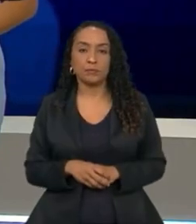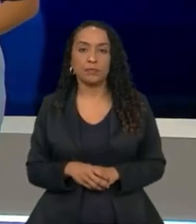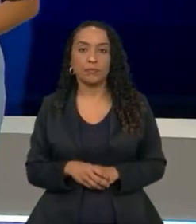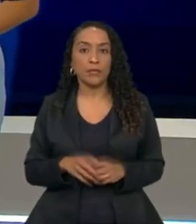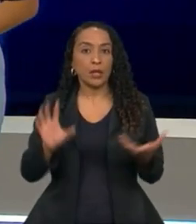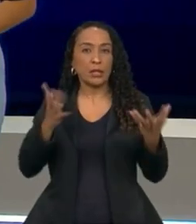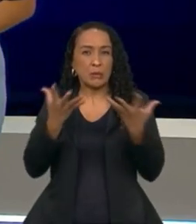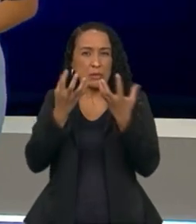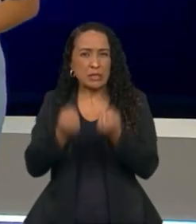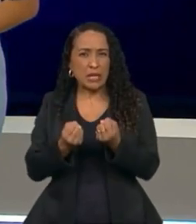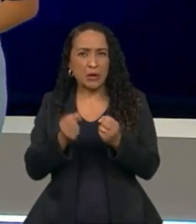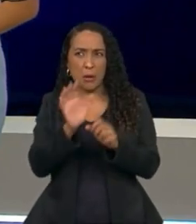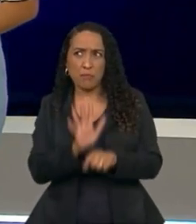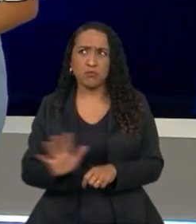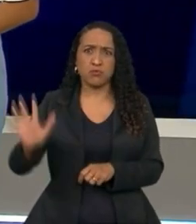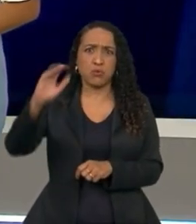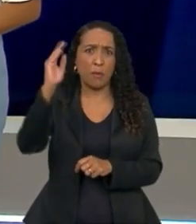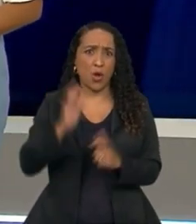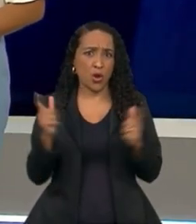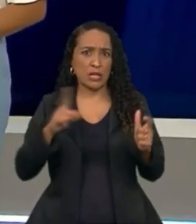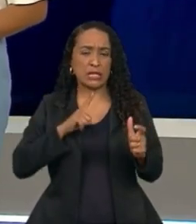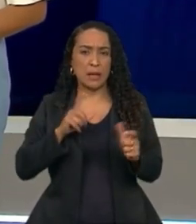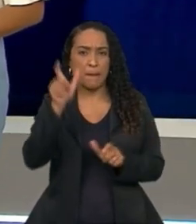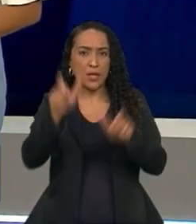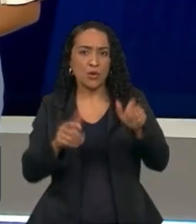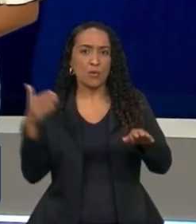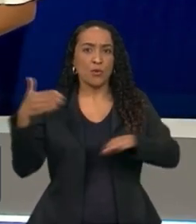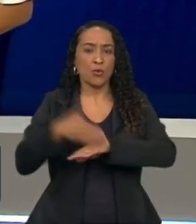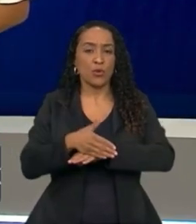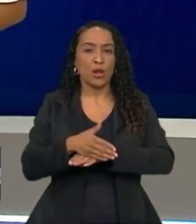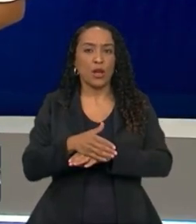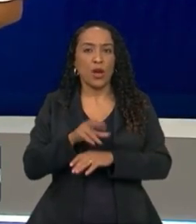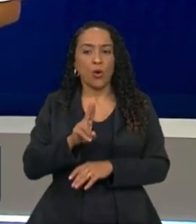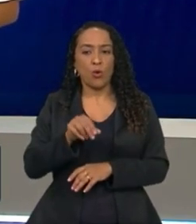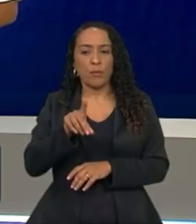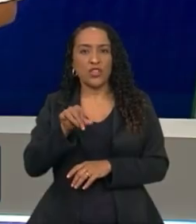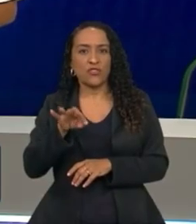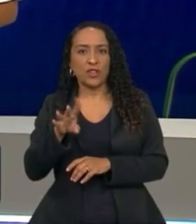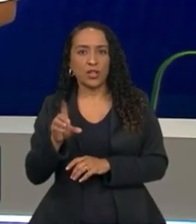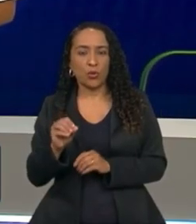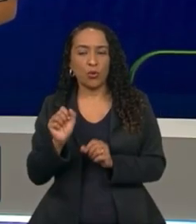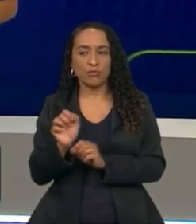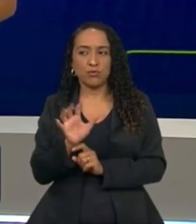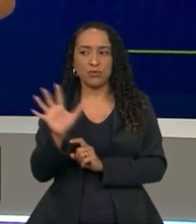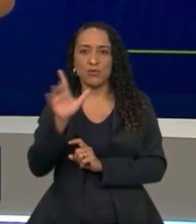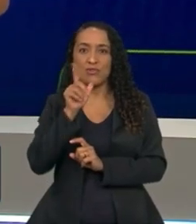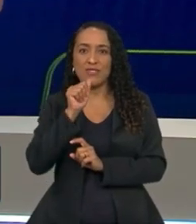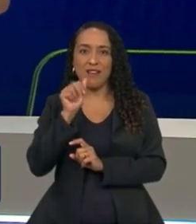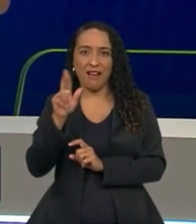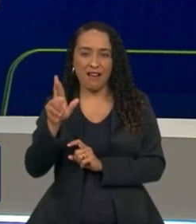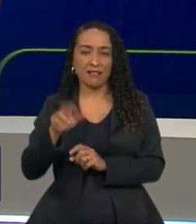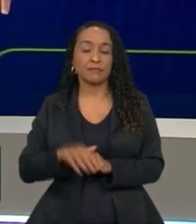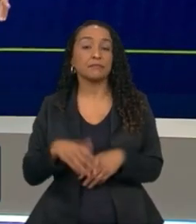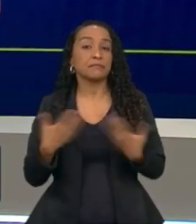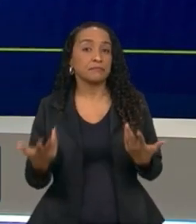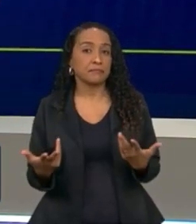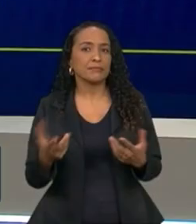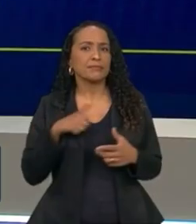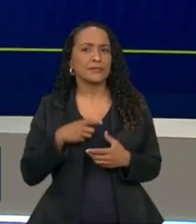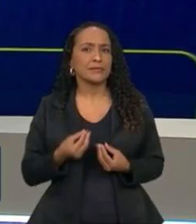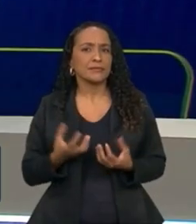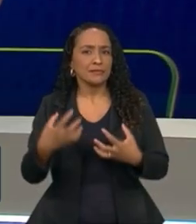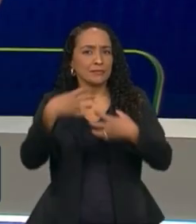E o tempo seco em boa parte do país tem feito muita gente procurar por umidificadores de ar. Todo mundo procurando. Pois é, eles trazem